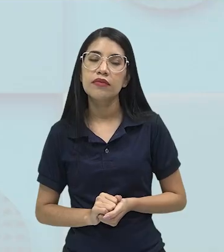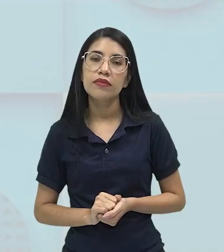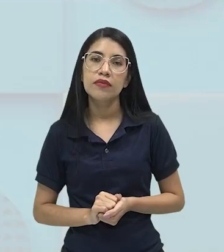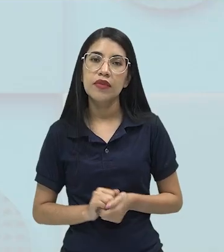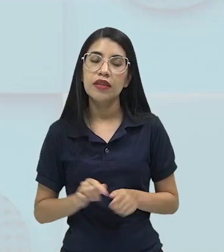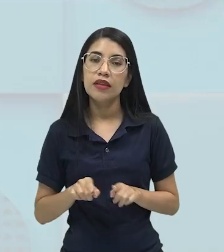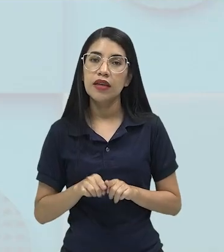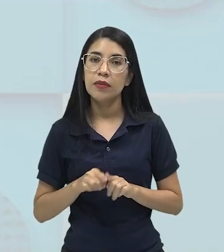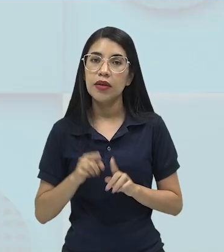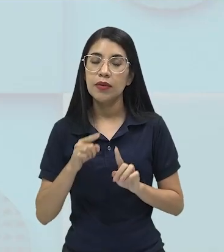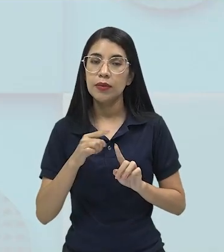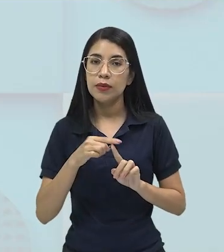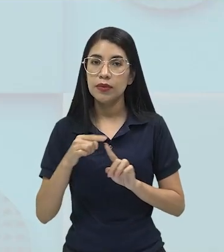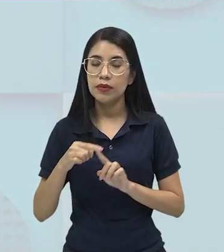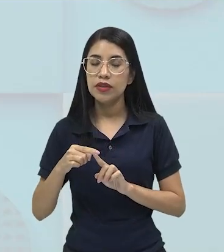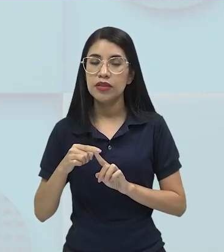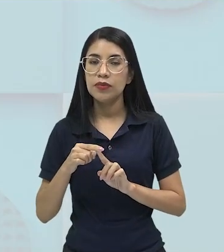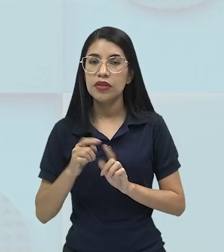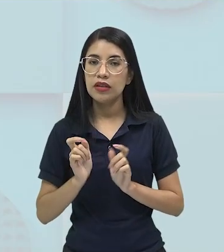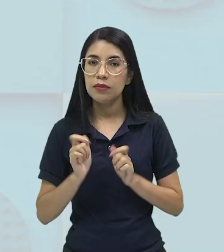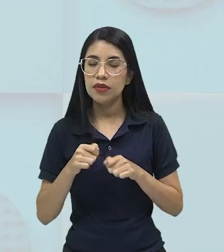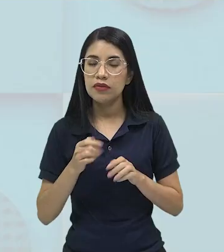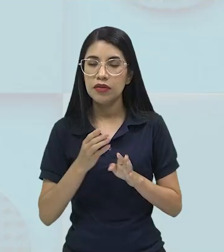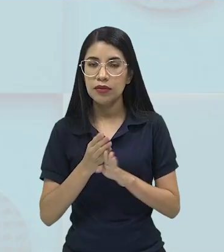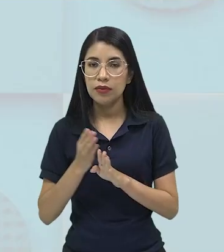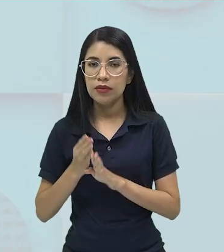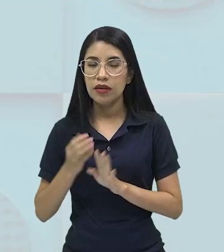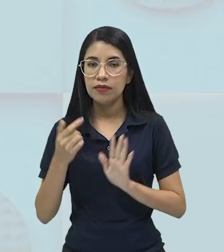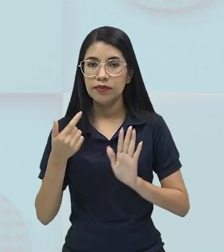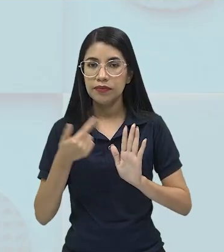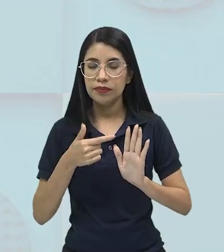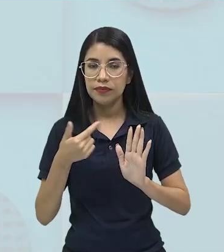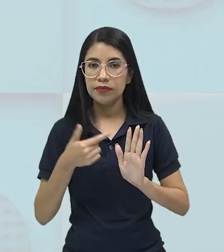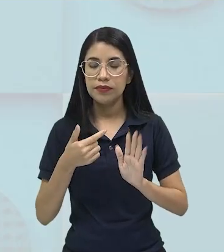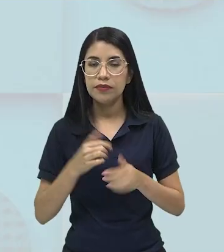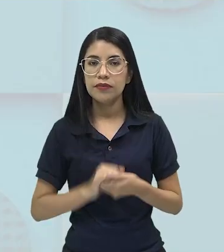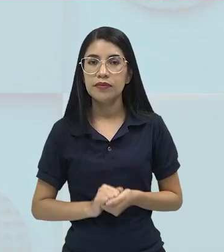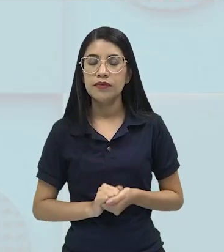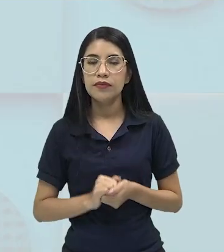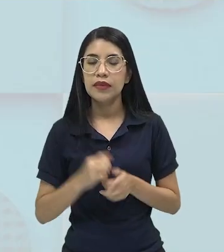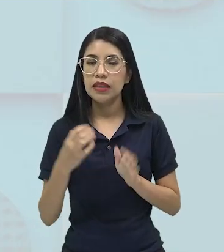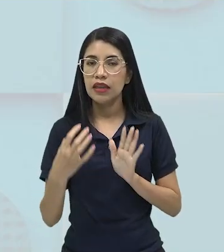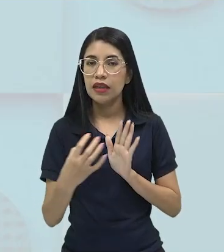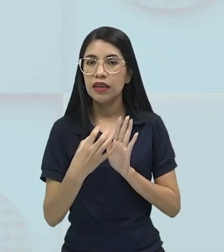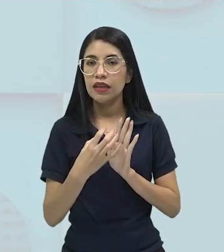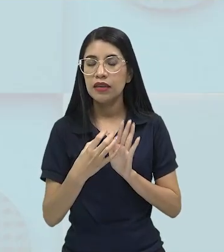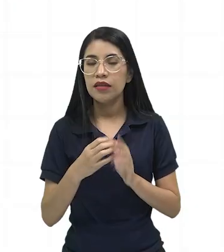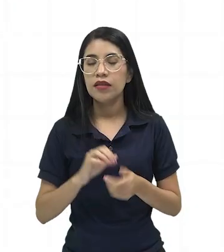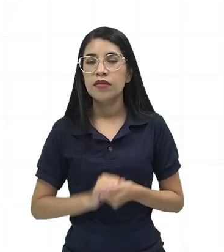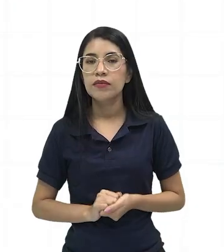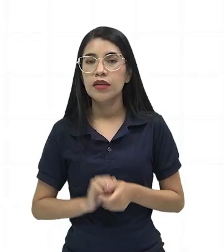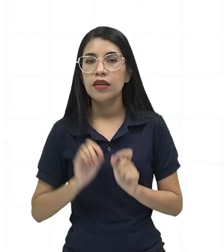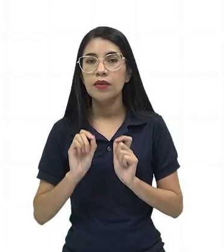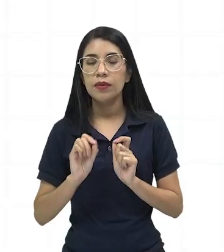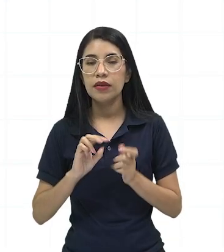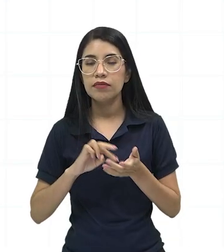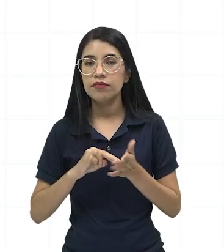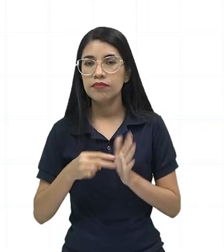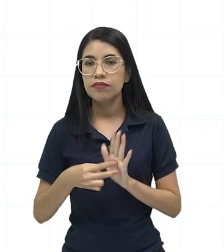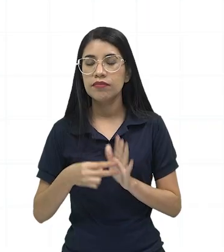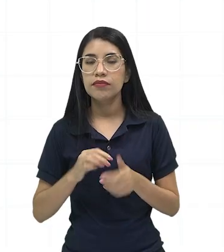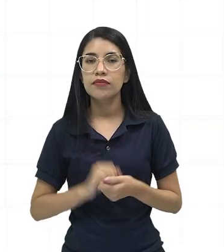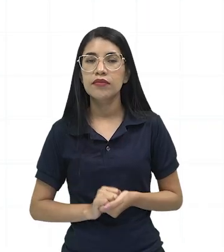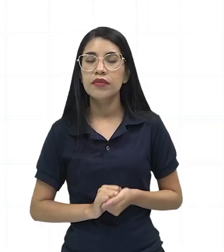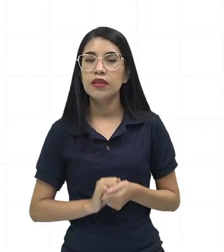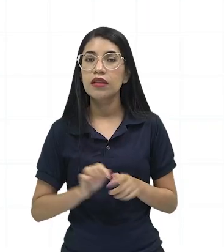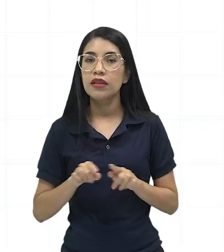formas também, né, de a gente encontrar a ironia. E a hipérbole? A hipérbole, ela é uma